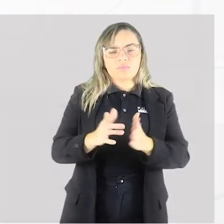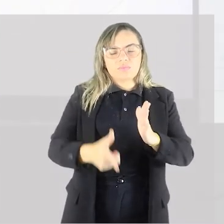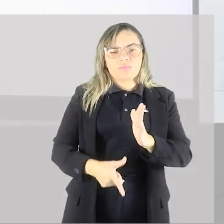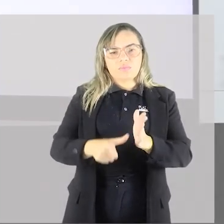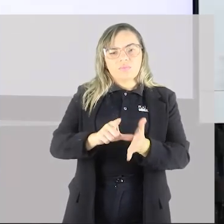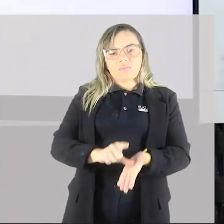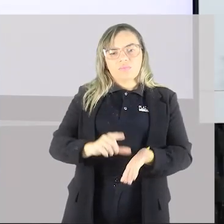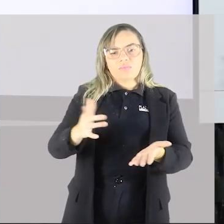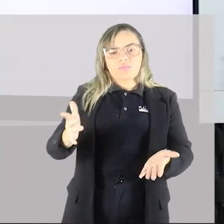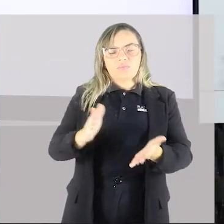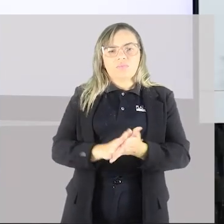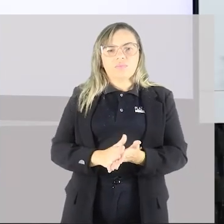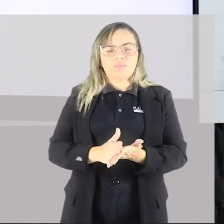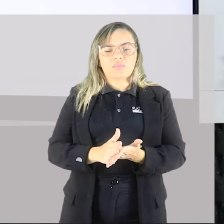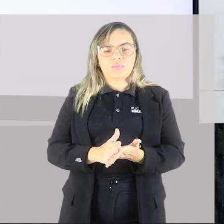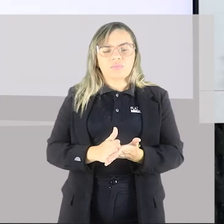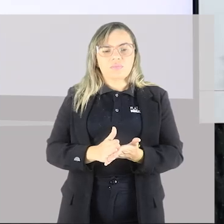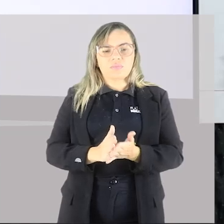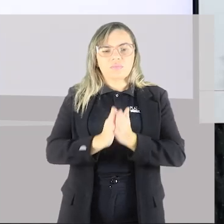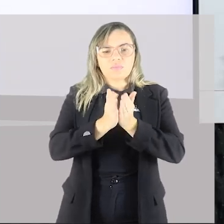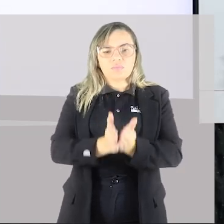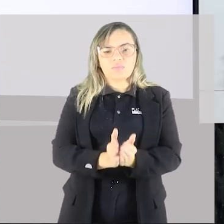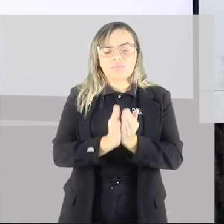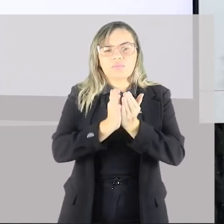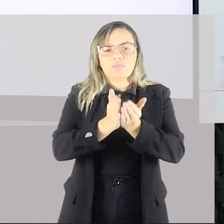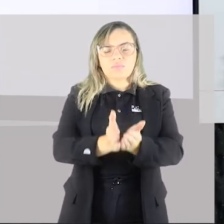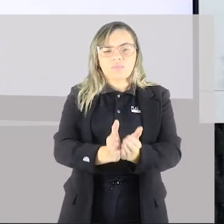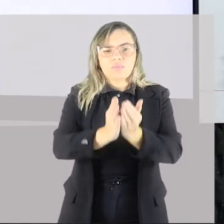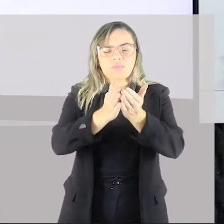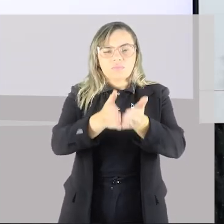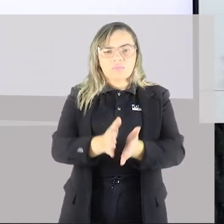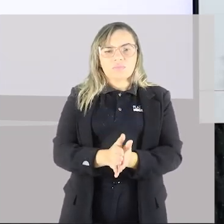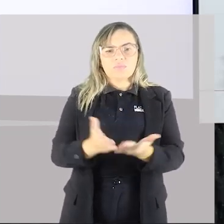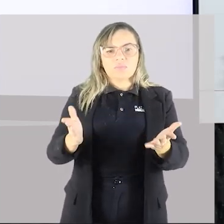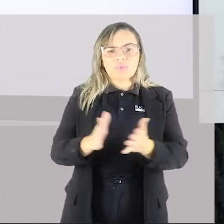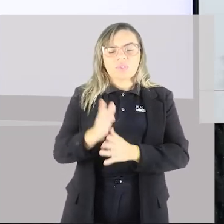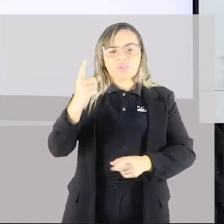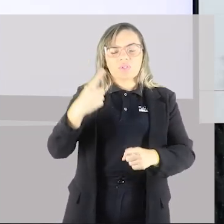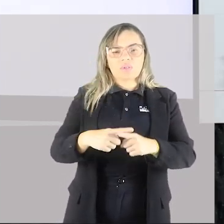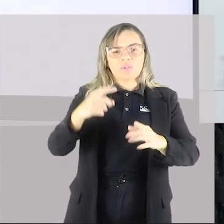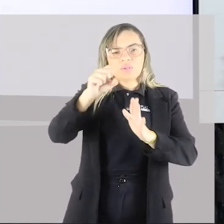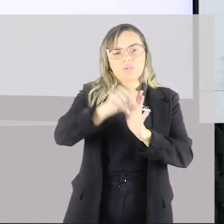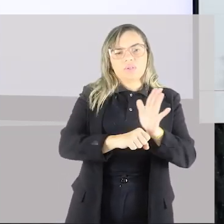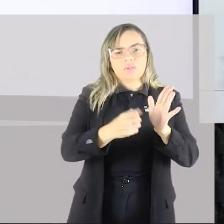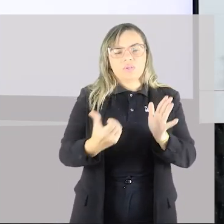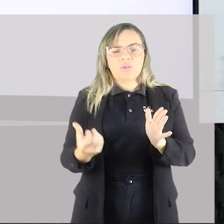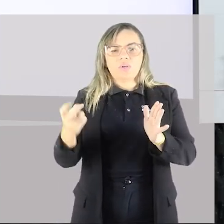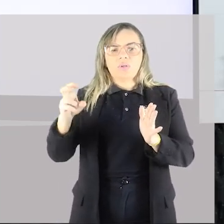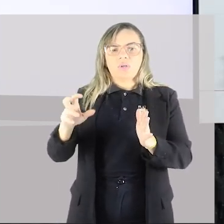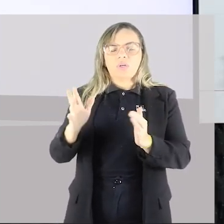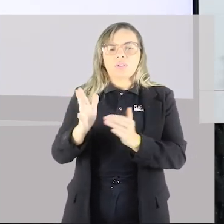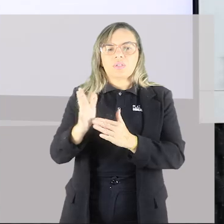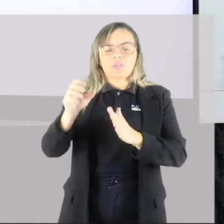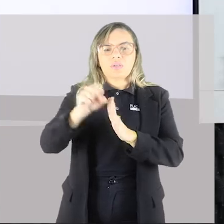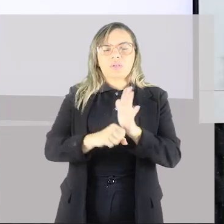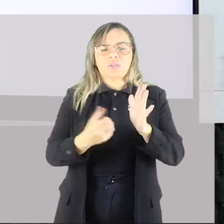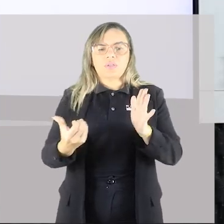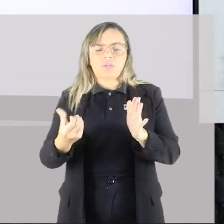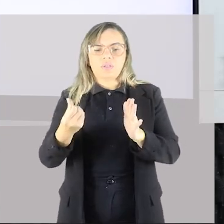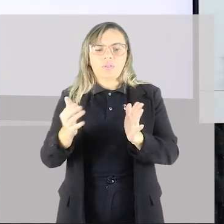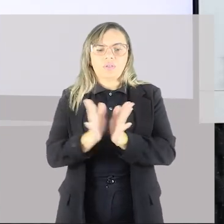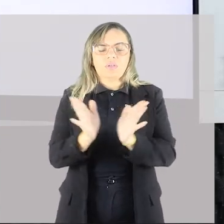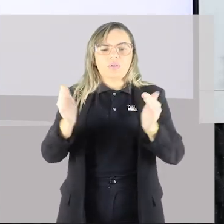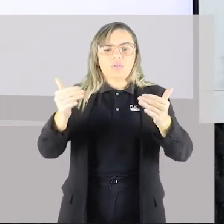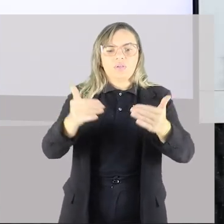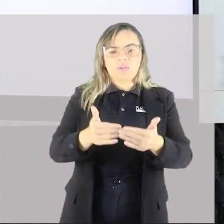ali do que nós chamamos das navegações, porque no período do século XV e XVI, essa rota vai estar fechada